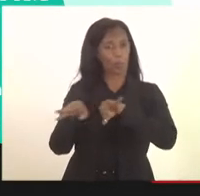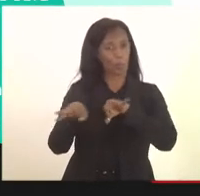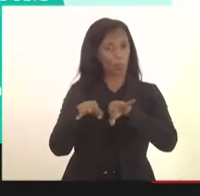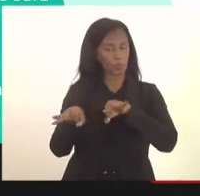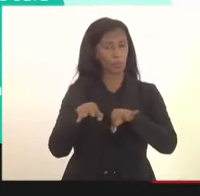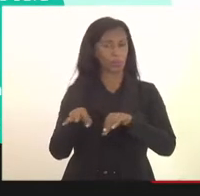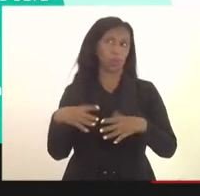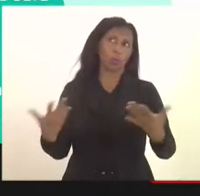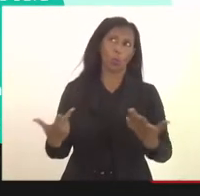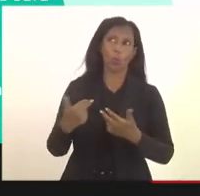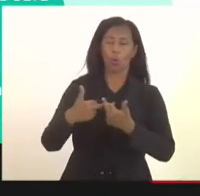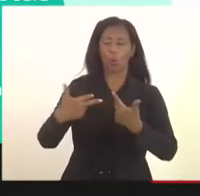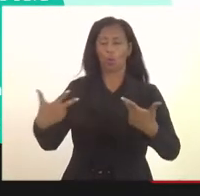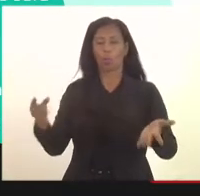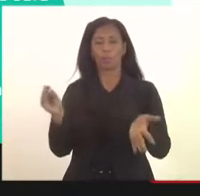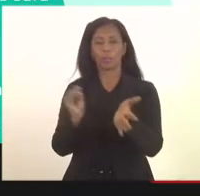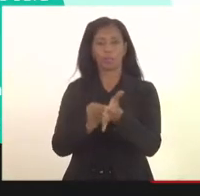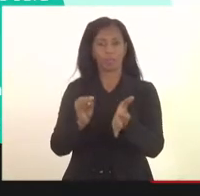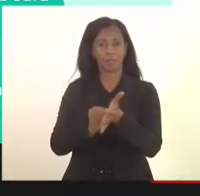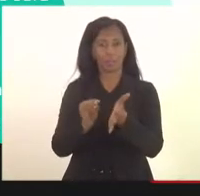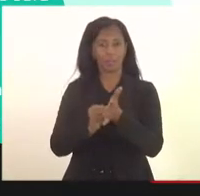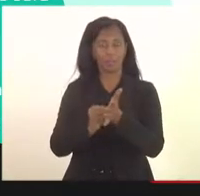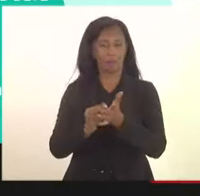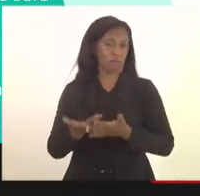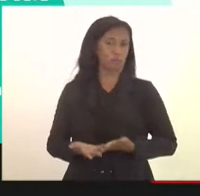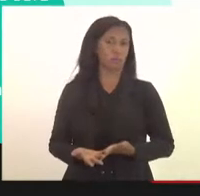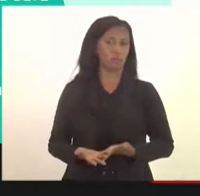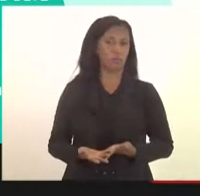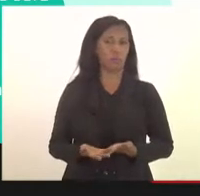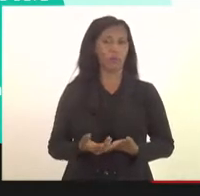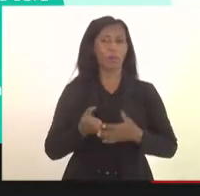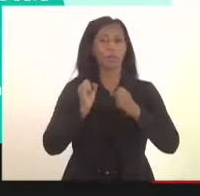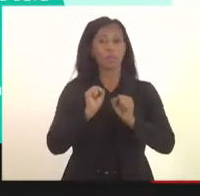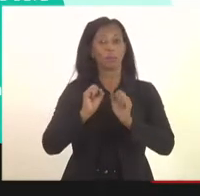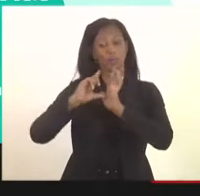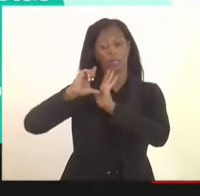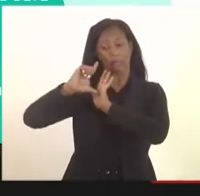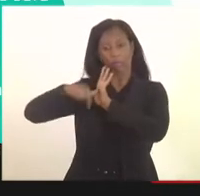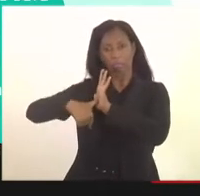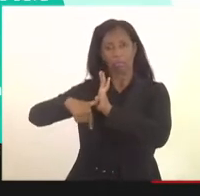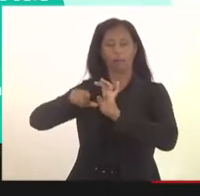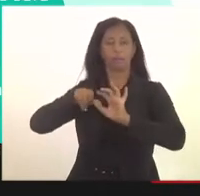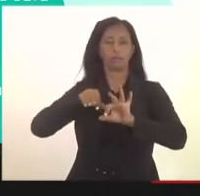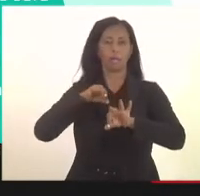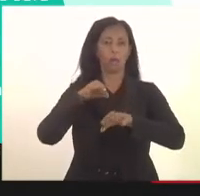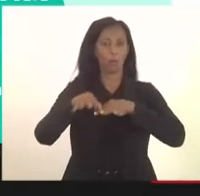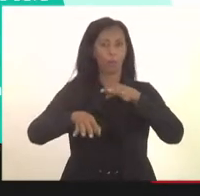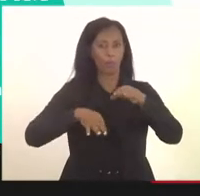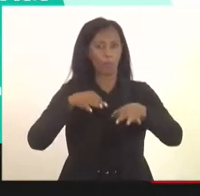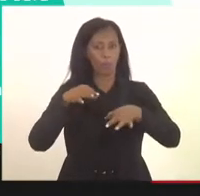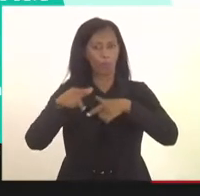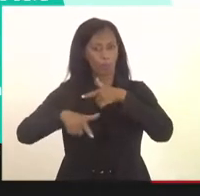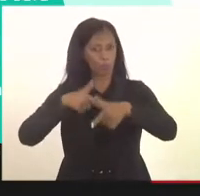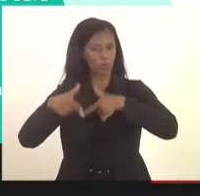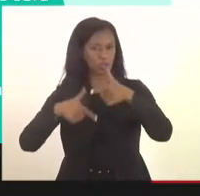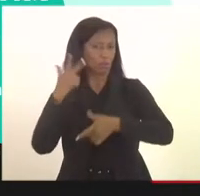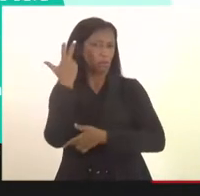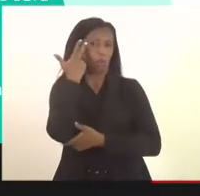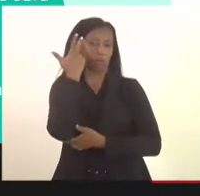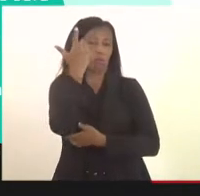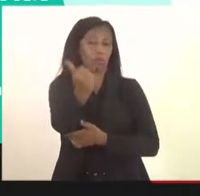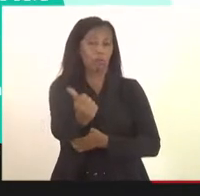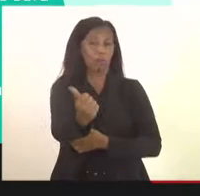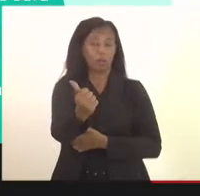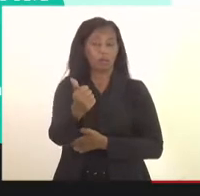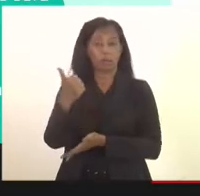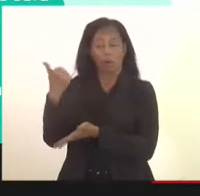depois, alguma coisa que falta de estrutura logística que poderia atrasar esse projeto, então a gente achou que era a entrada natural. O